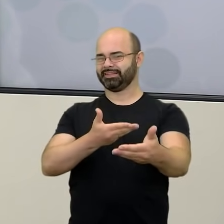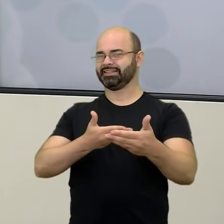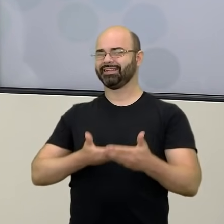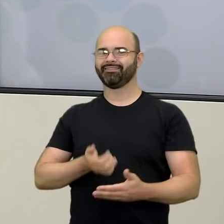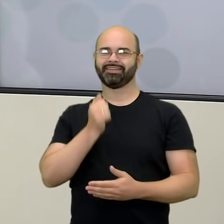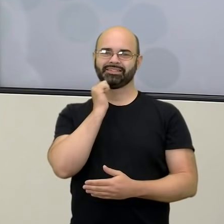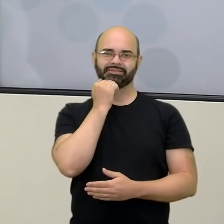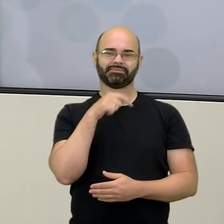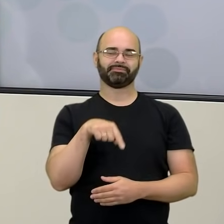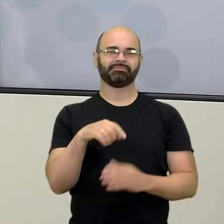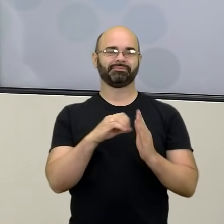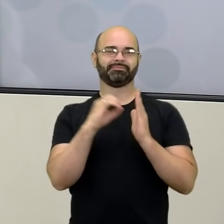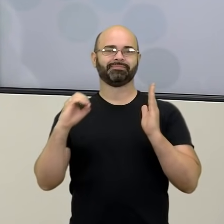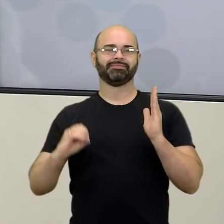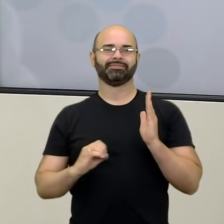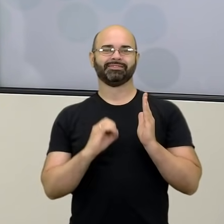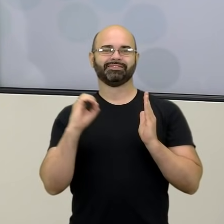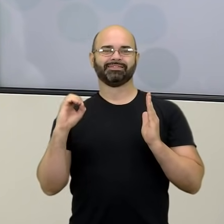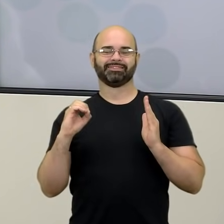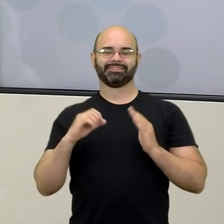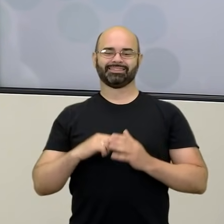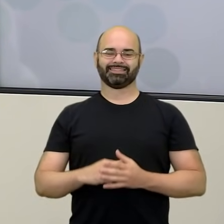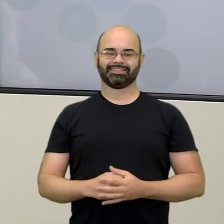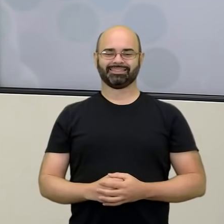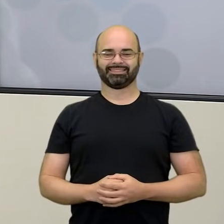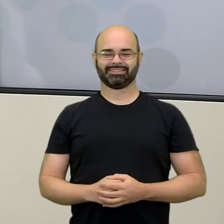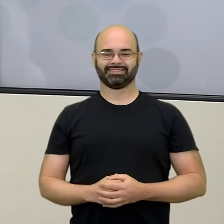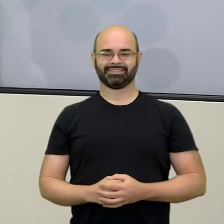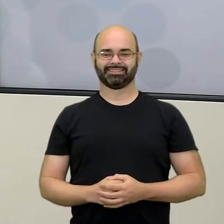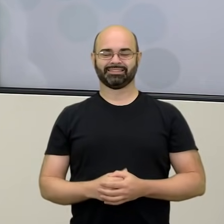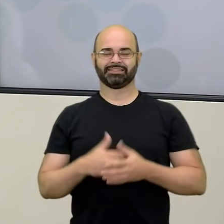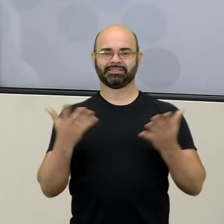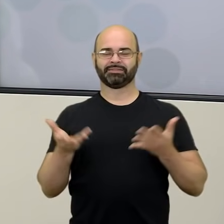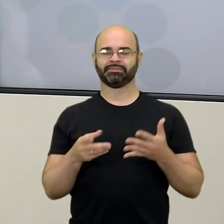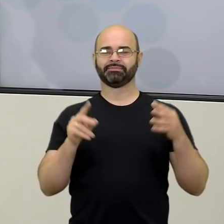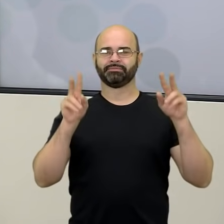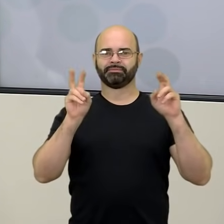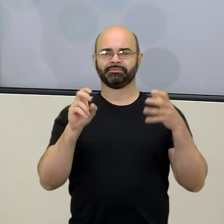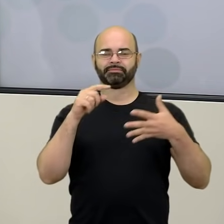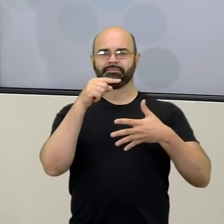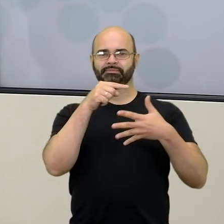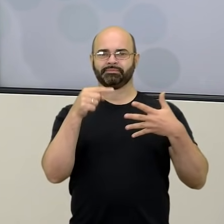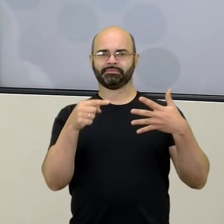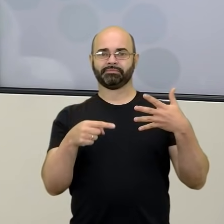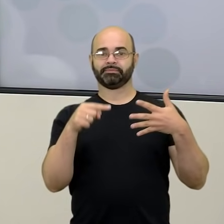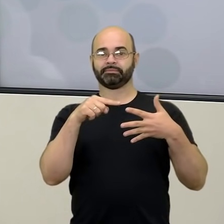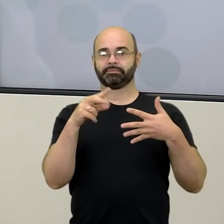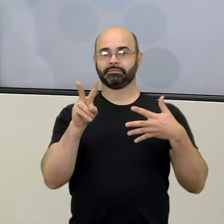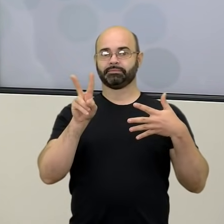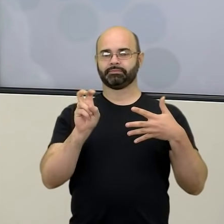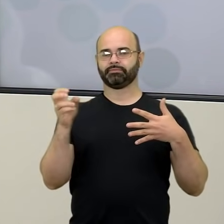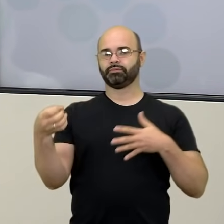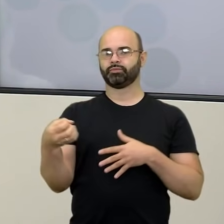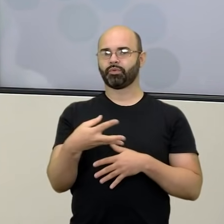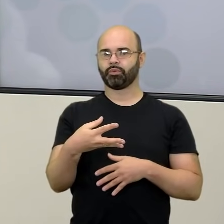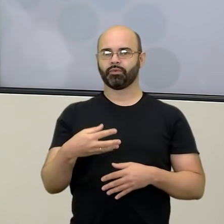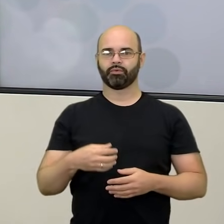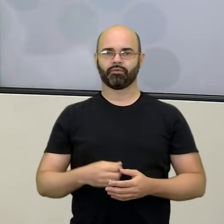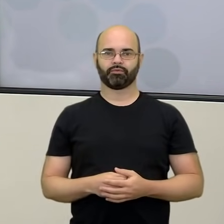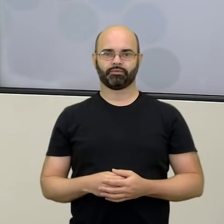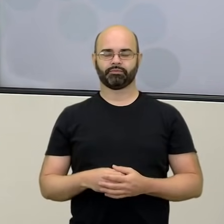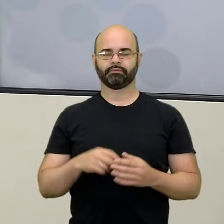aulas de ciências o centro de mídias Então hoje a gente tá começando um tópico novo vai falar um pouquinho sobre o